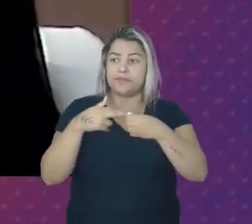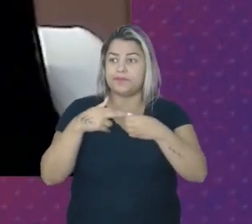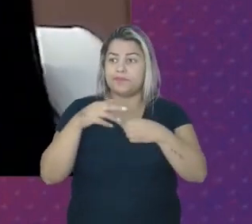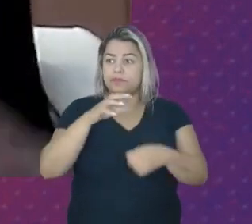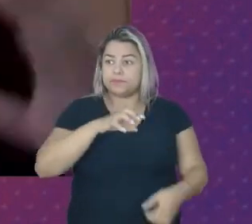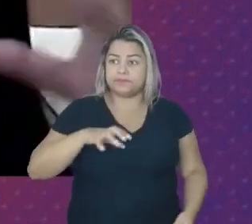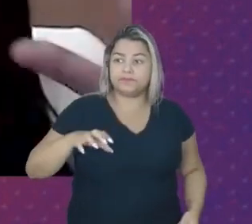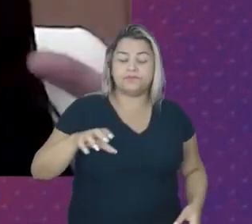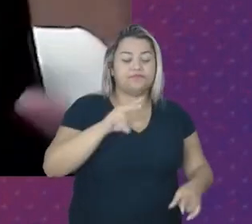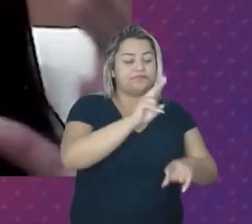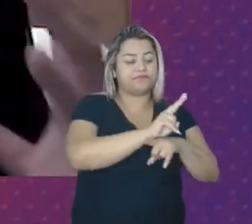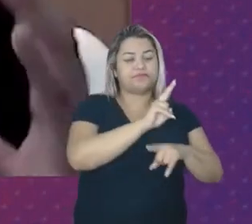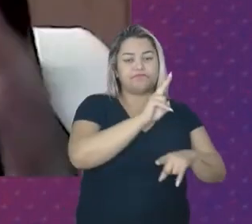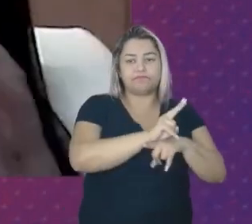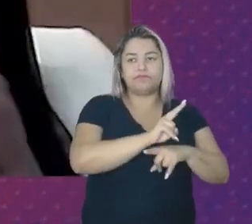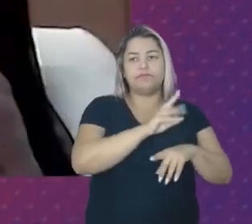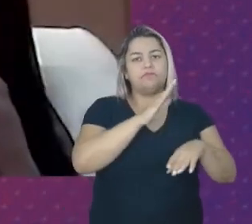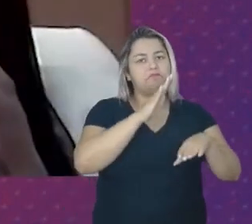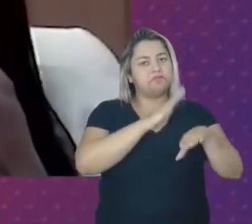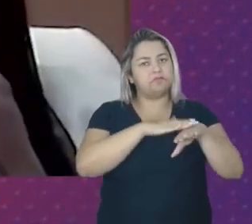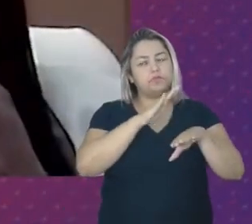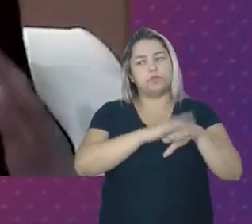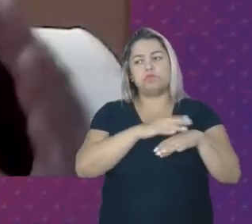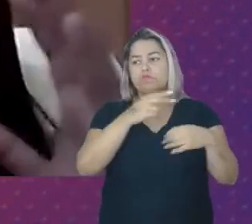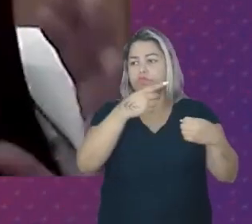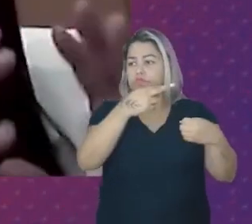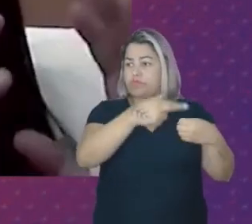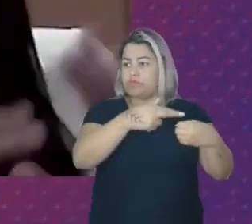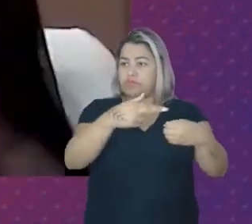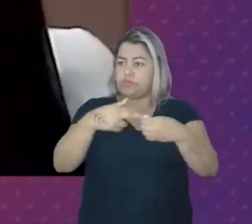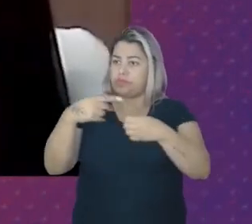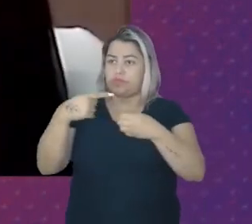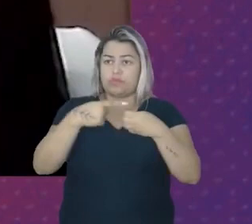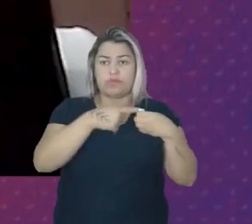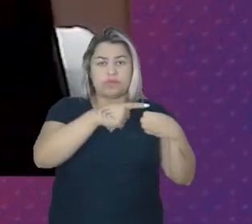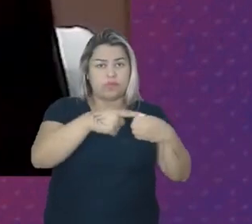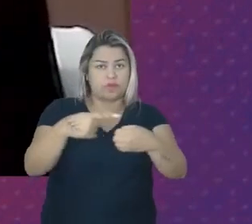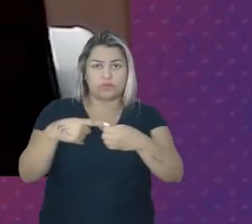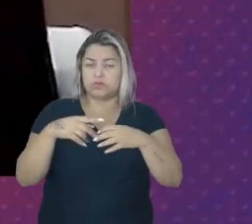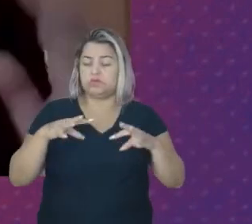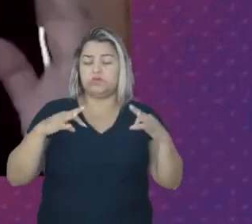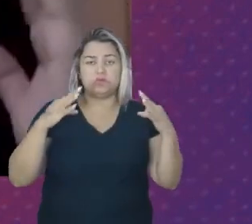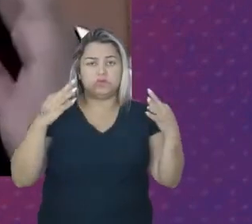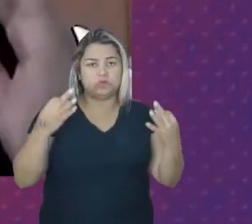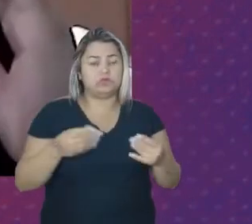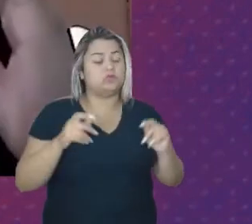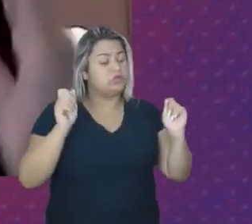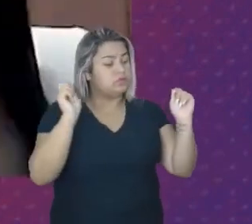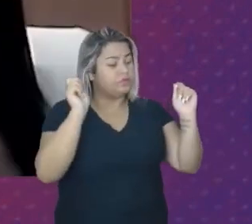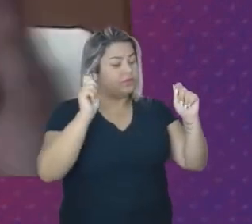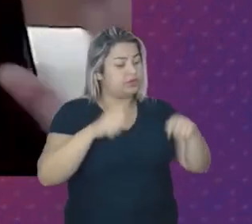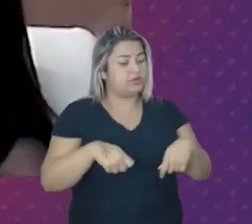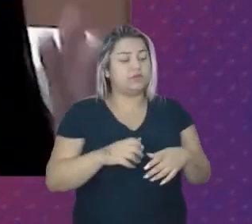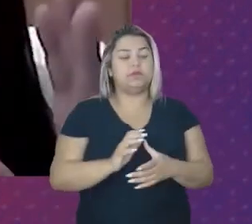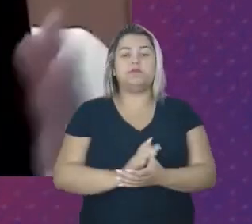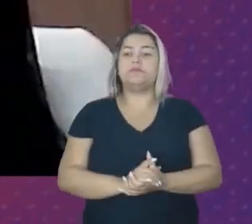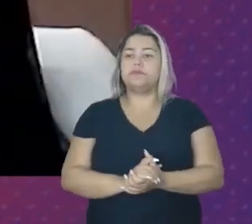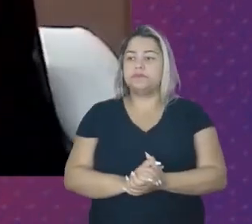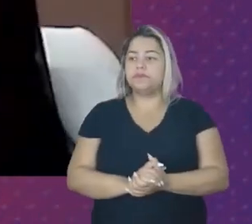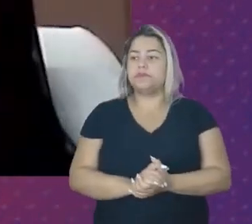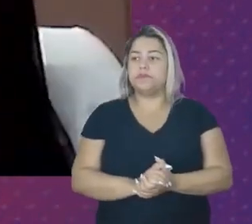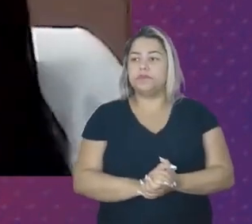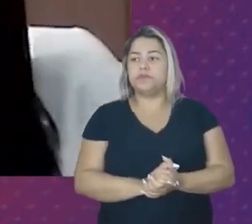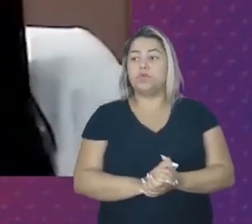que defende mais uma região da cidade e tudo que aquela região da cidade precisa, quase